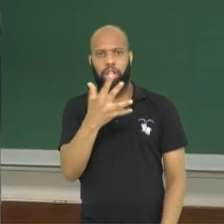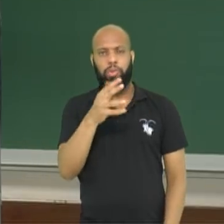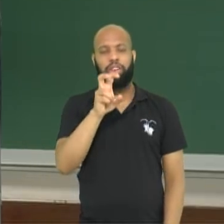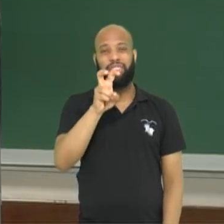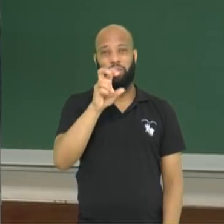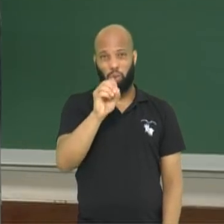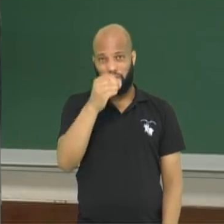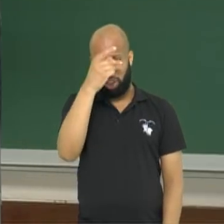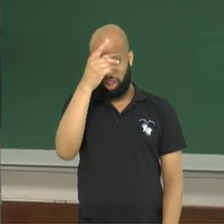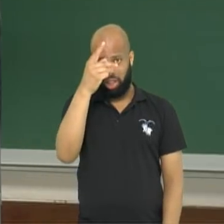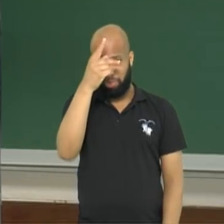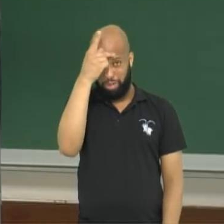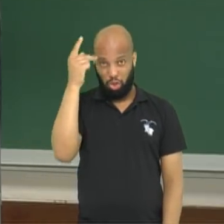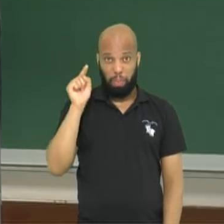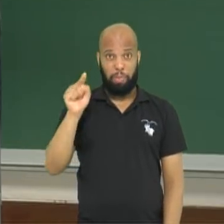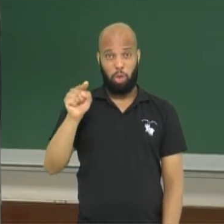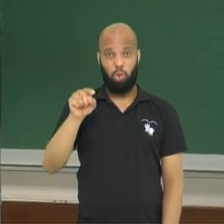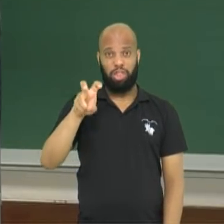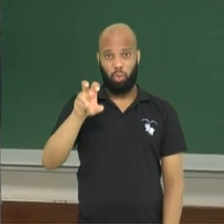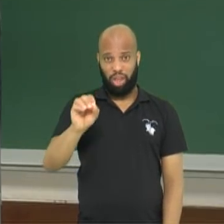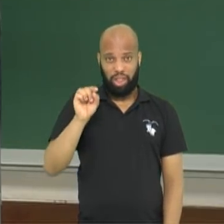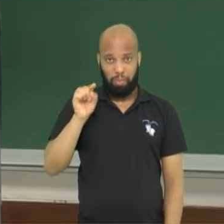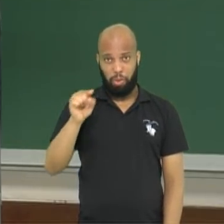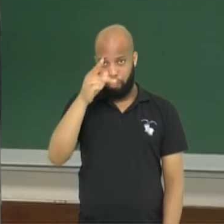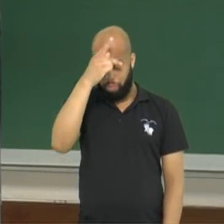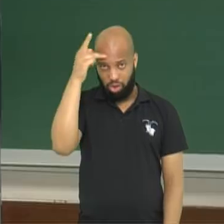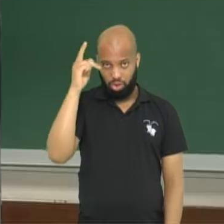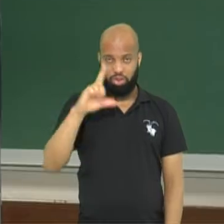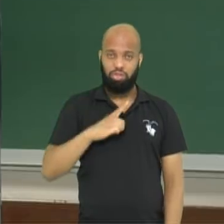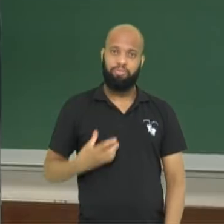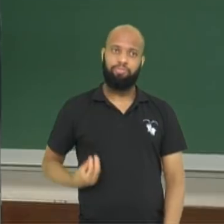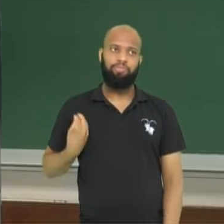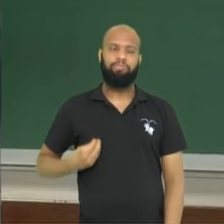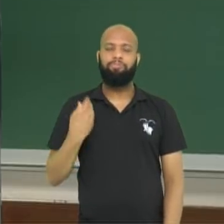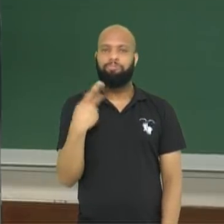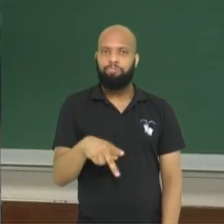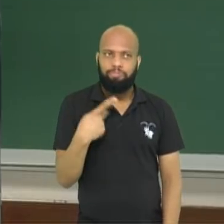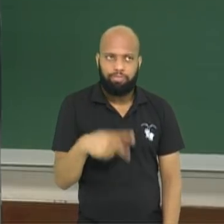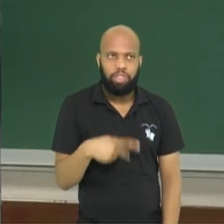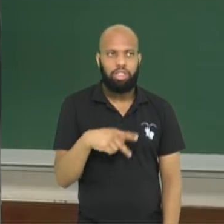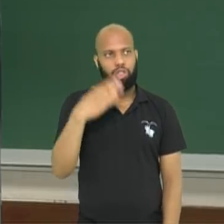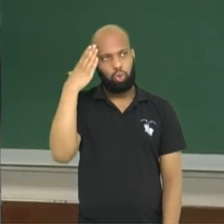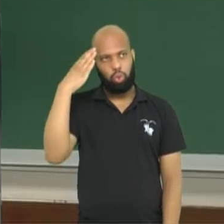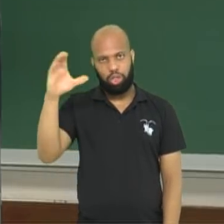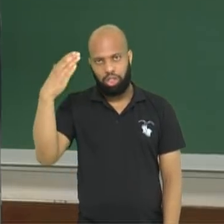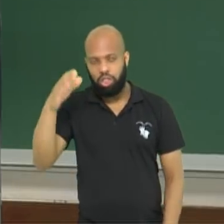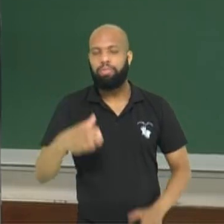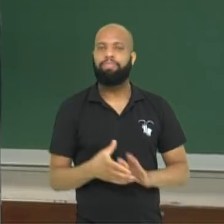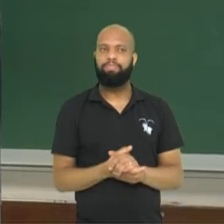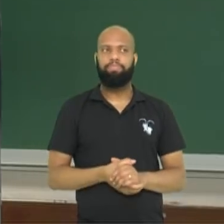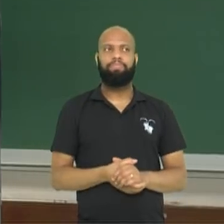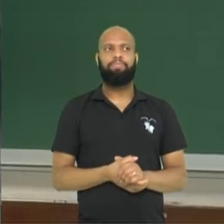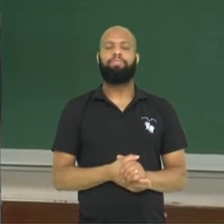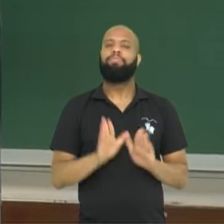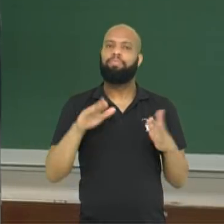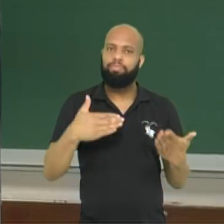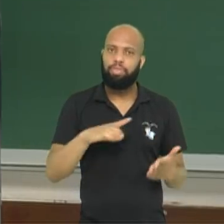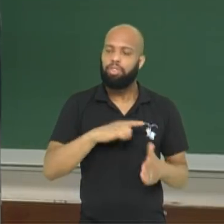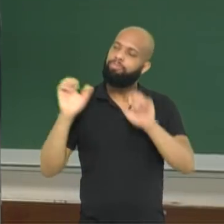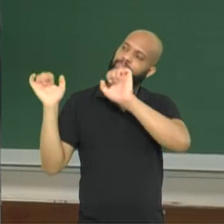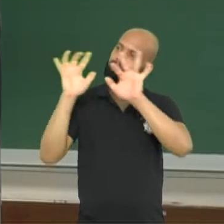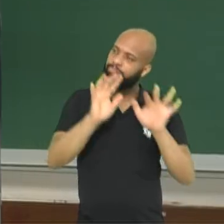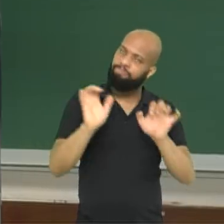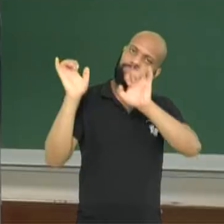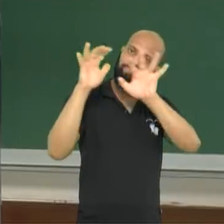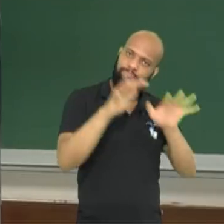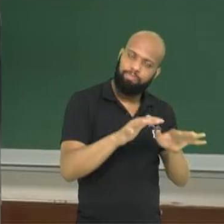mil pessoas ou 50 mil almas, como eram chamados, residindo na cidade de Curitiba. Né? Aquele contingente de imigrantes,